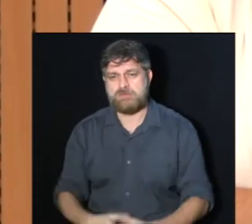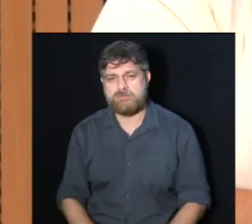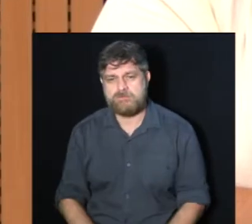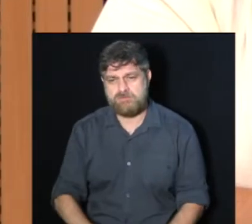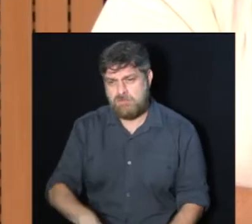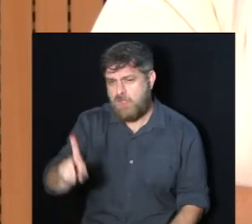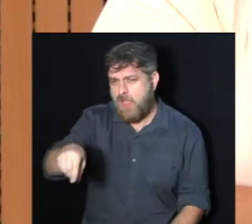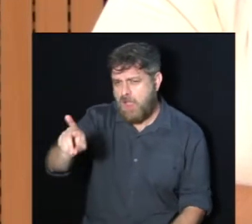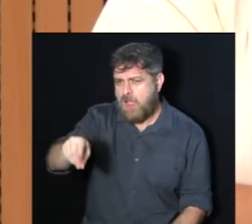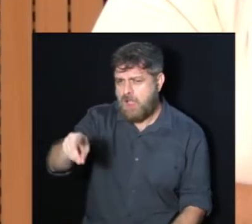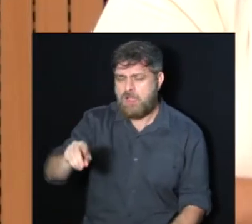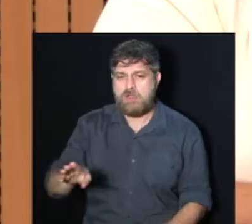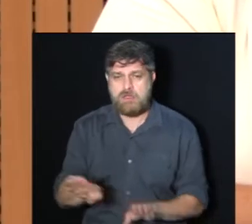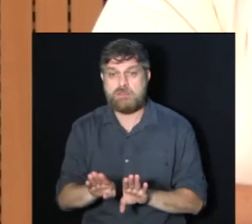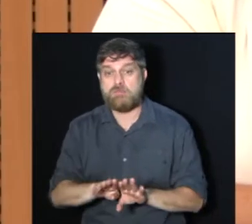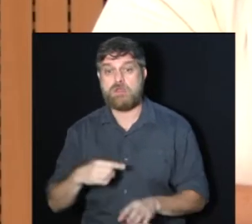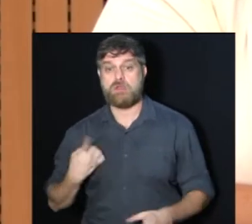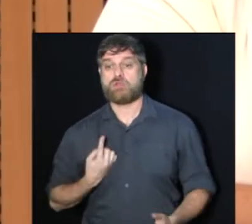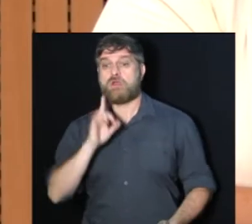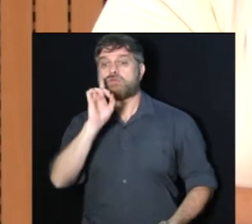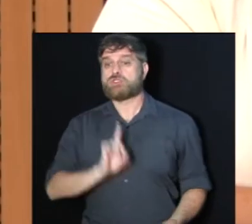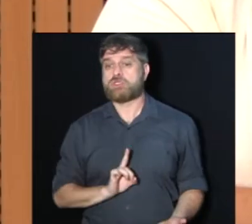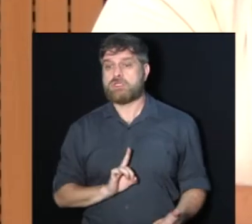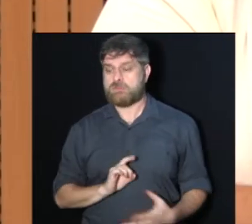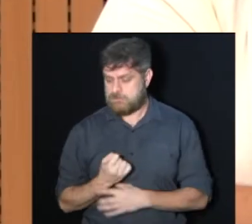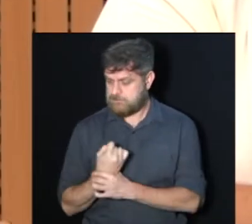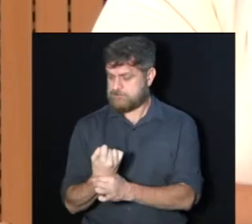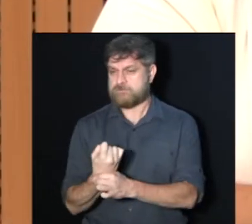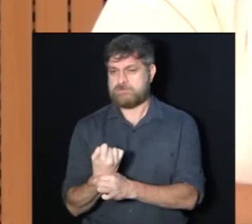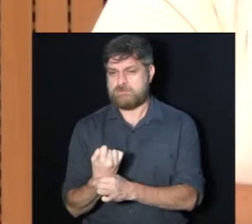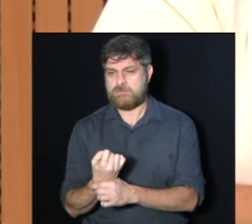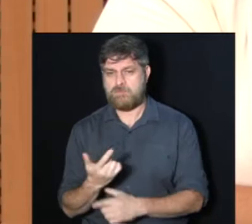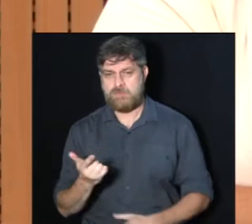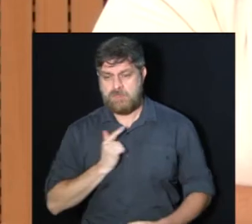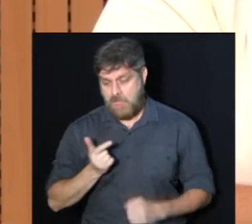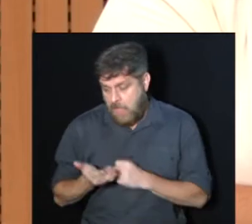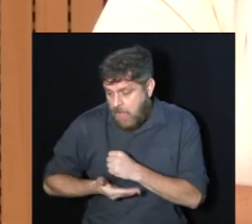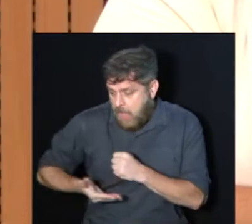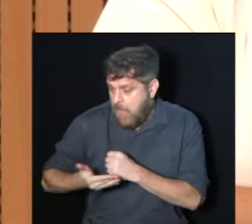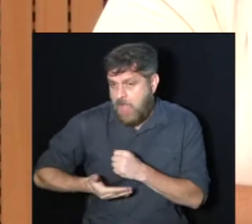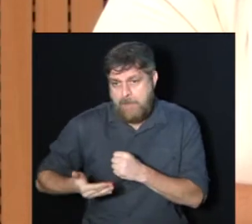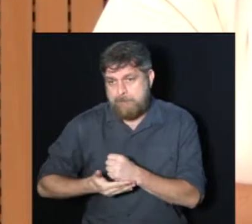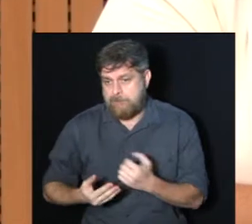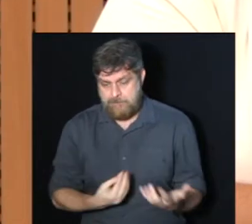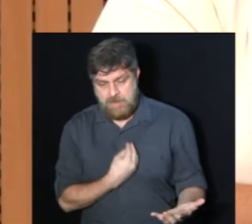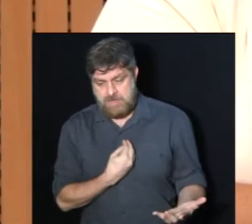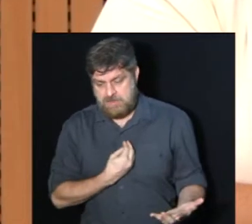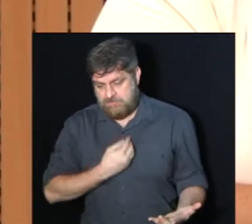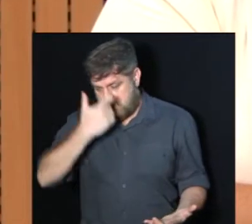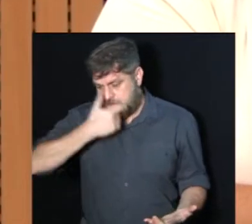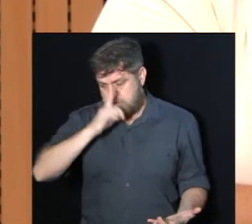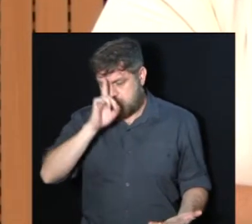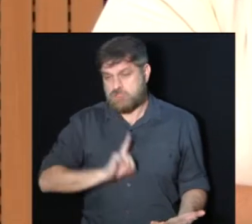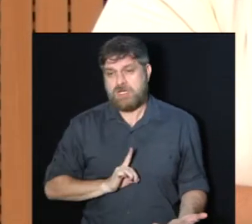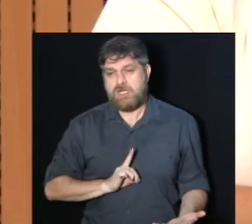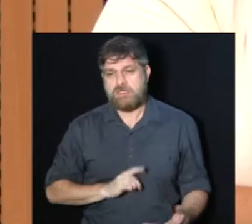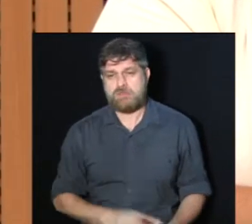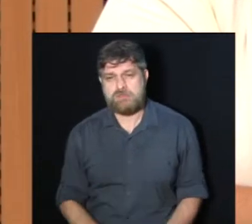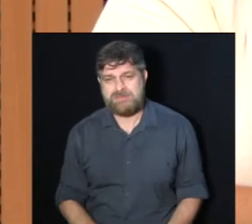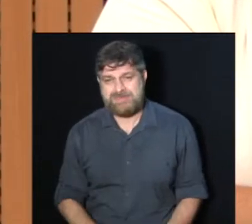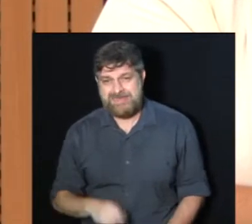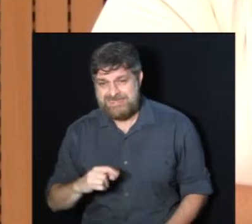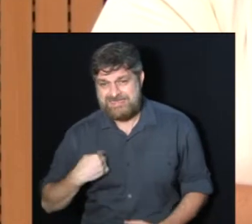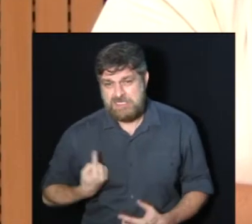E na garantia dos nossos direitos, né, dos nossos direitos básicos e fundamentais. Quando a gente não tem